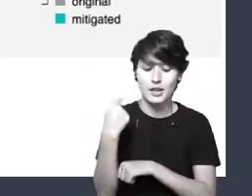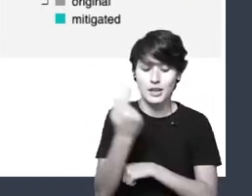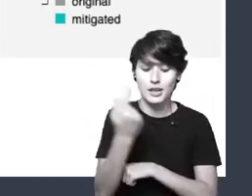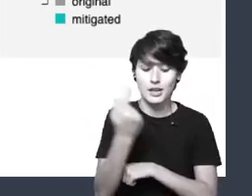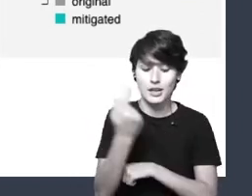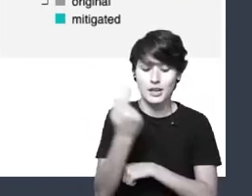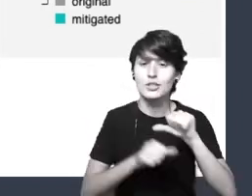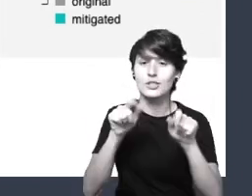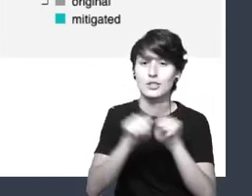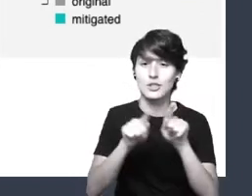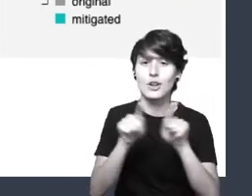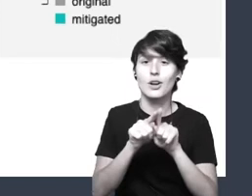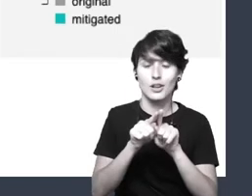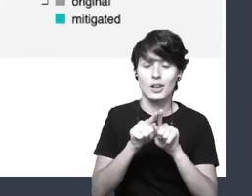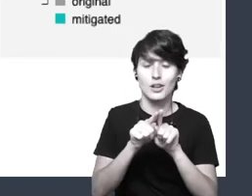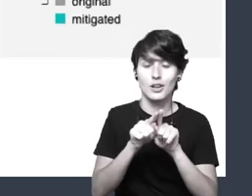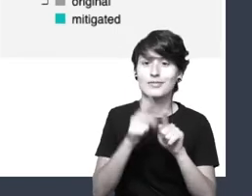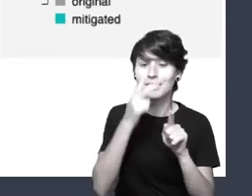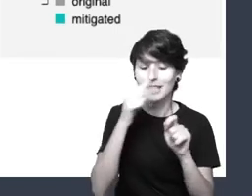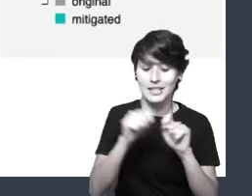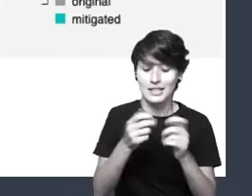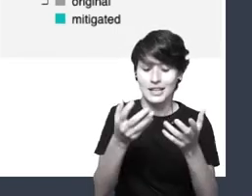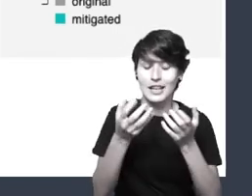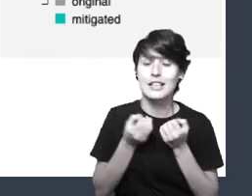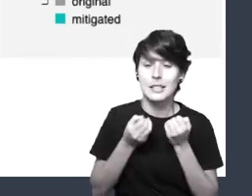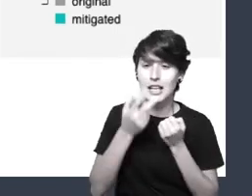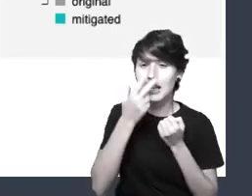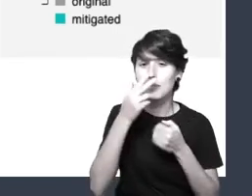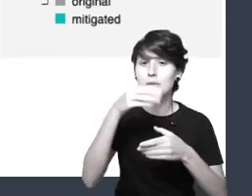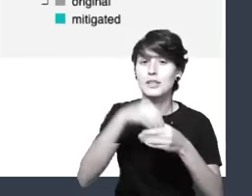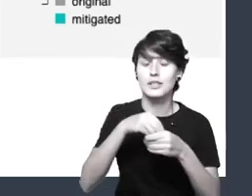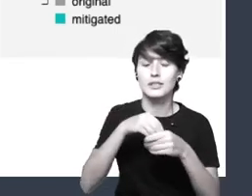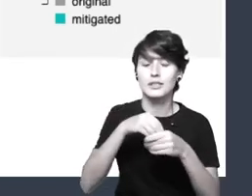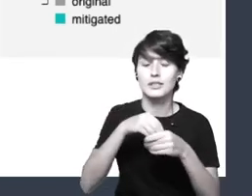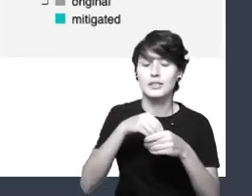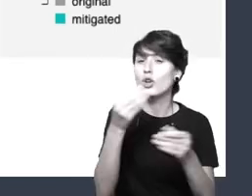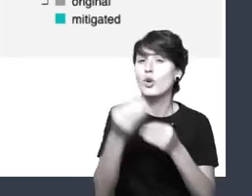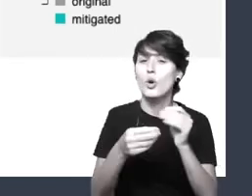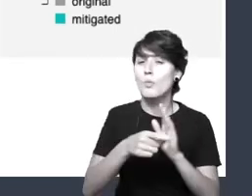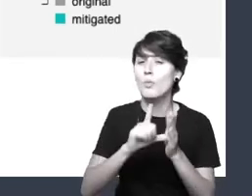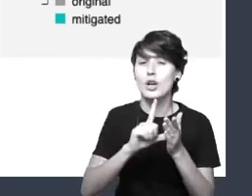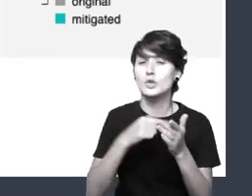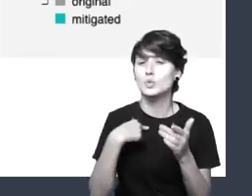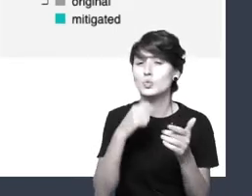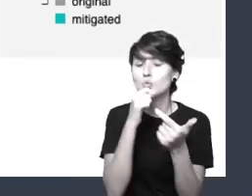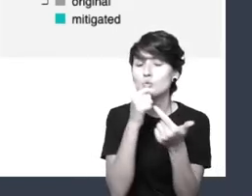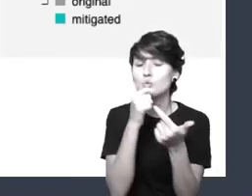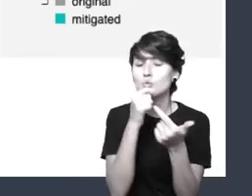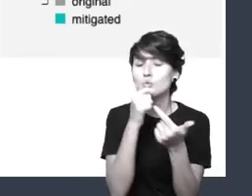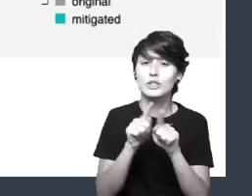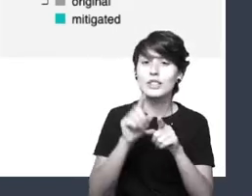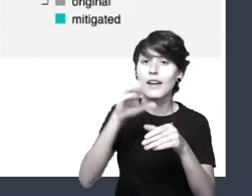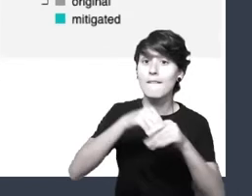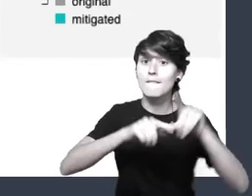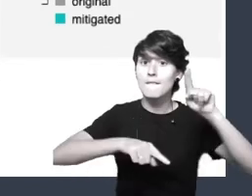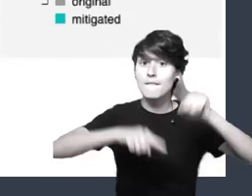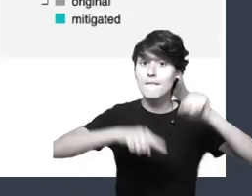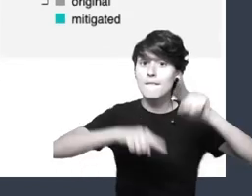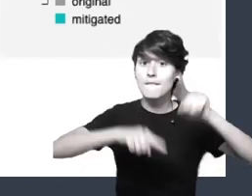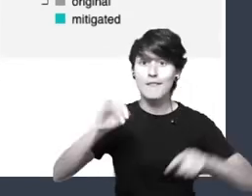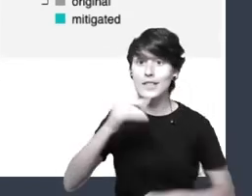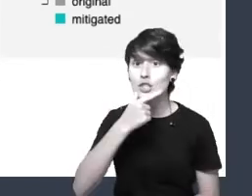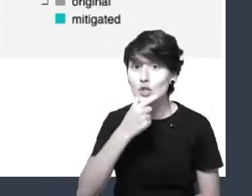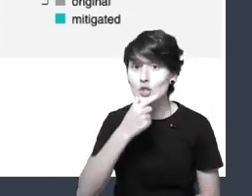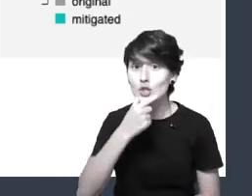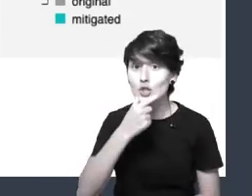de novo. E aí a gente recebe esses resultados. Como antes, a gente não tinha viés na variável sexo. E